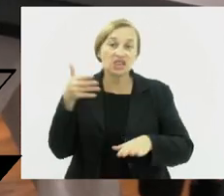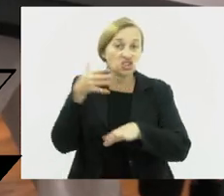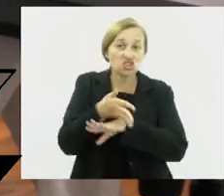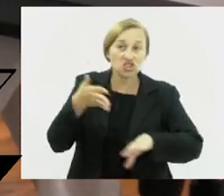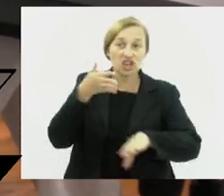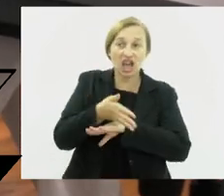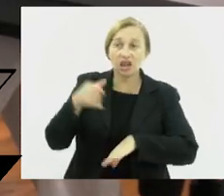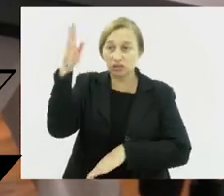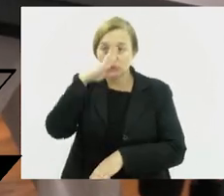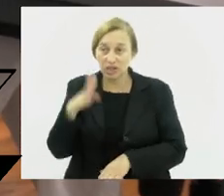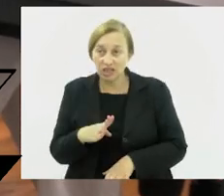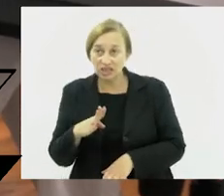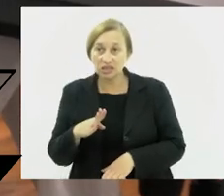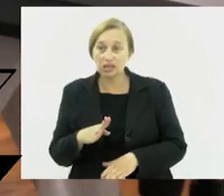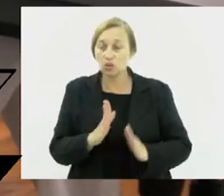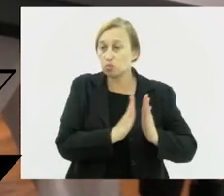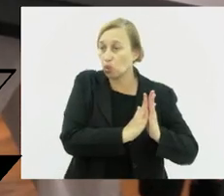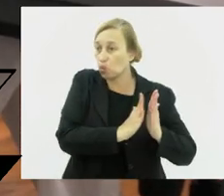cronologia.